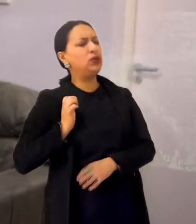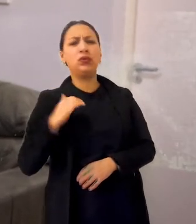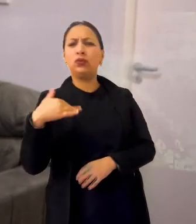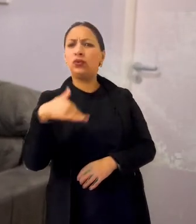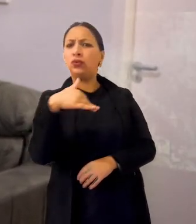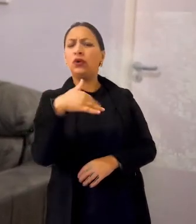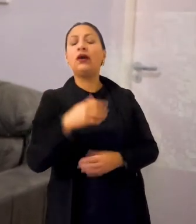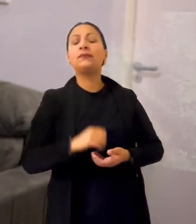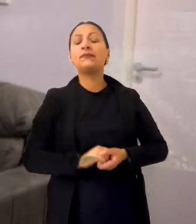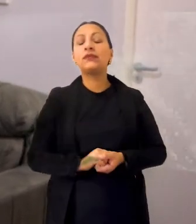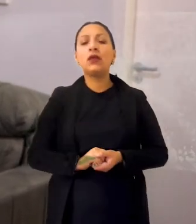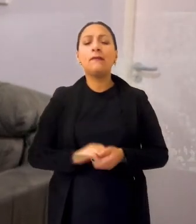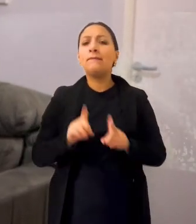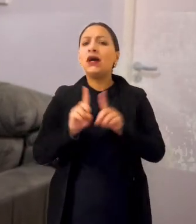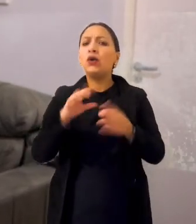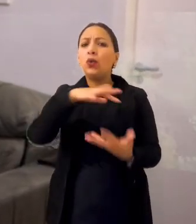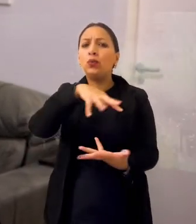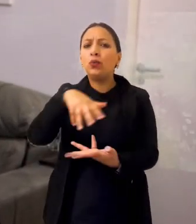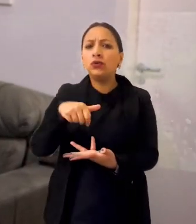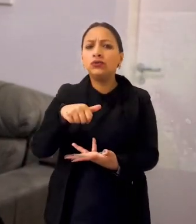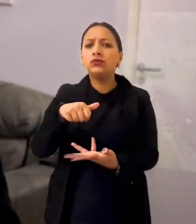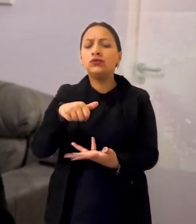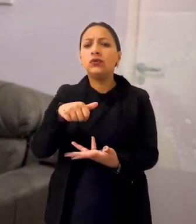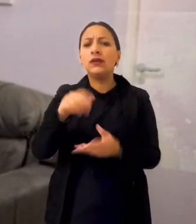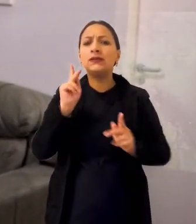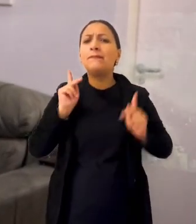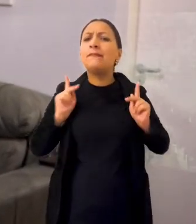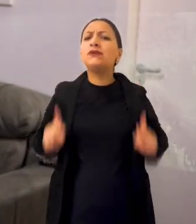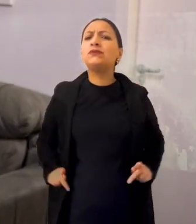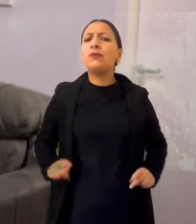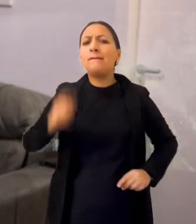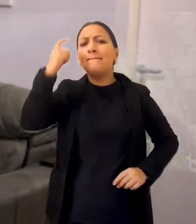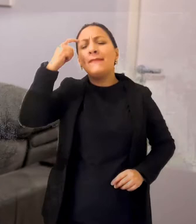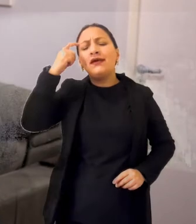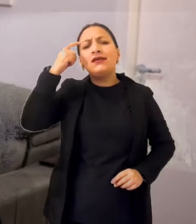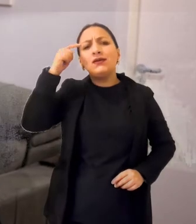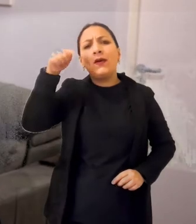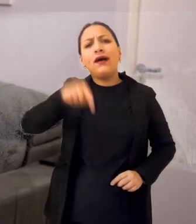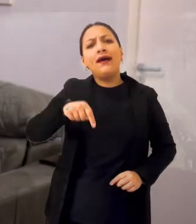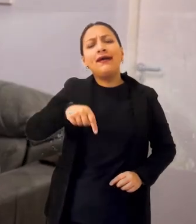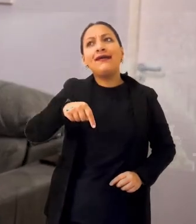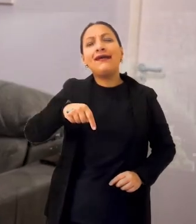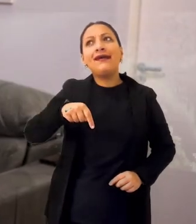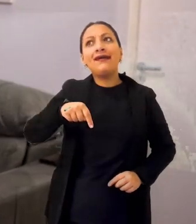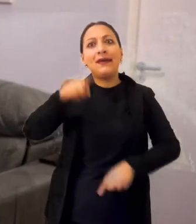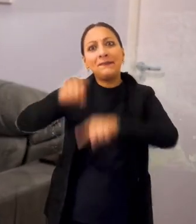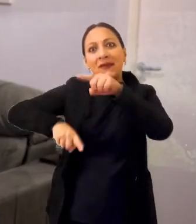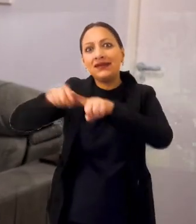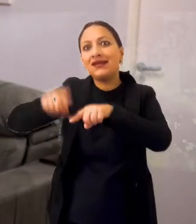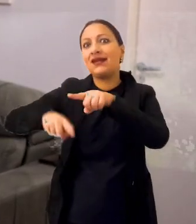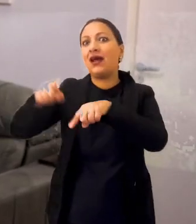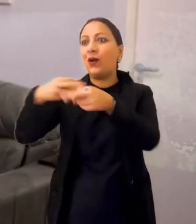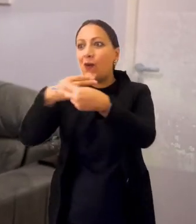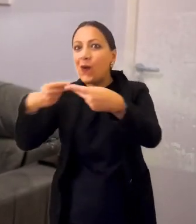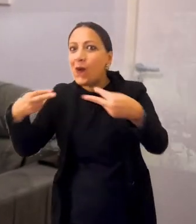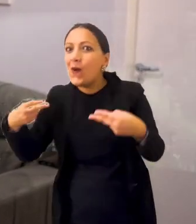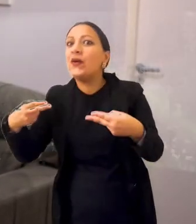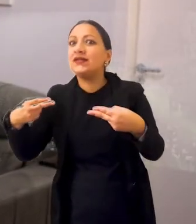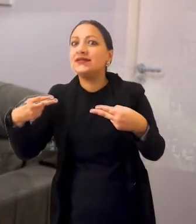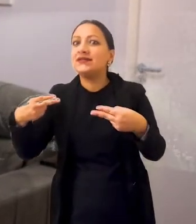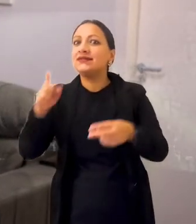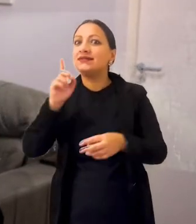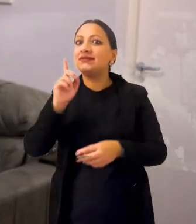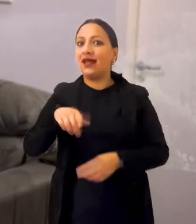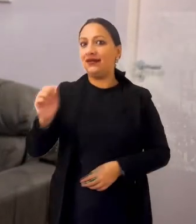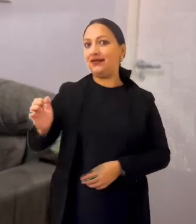mundo, o que é fartura? Muitas pessoas analisam que são bens, são coisas, são recursos. Na realidade, está um encontro